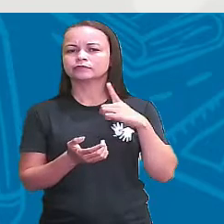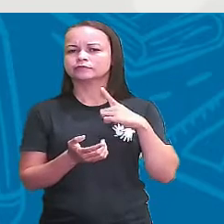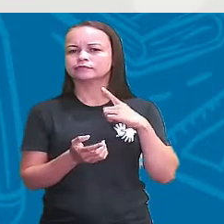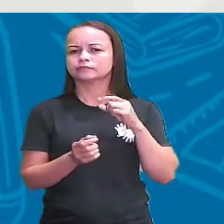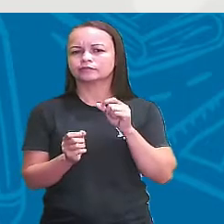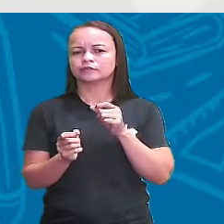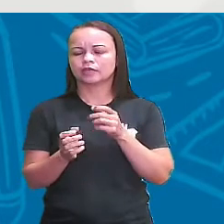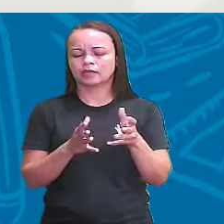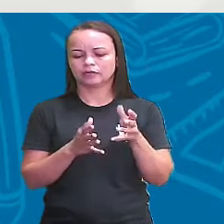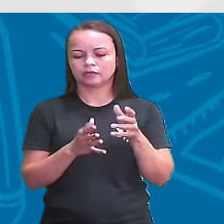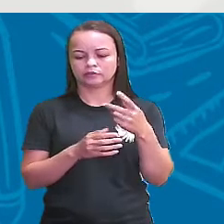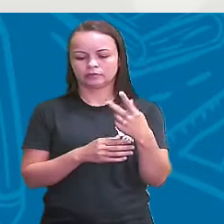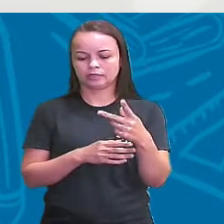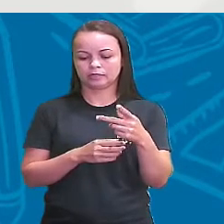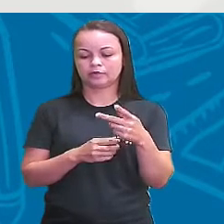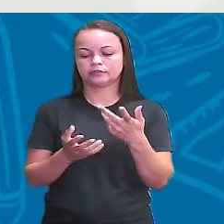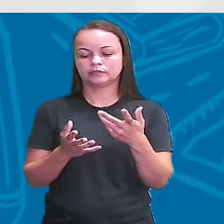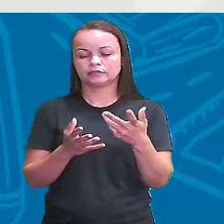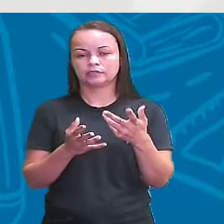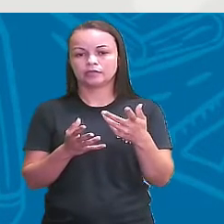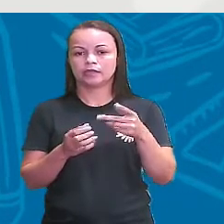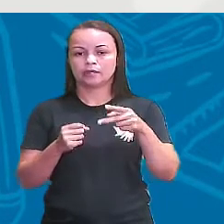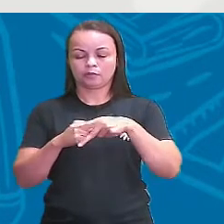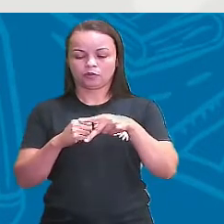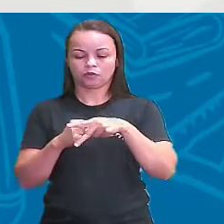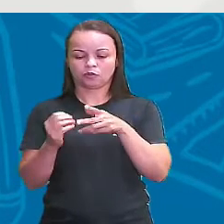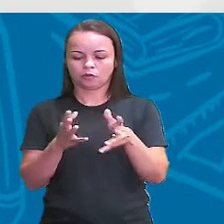tem esse pronome las